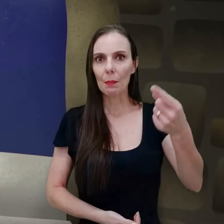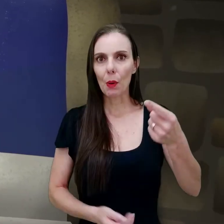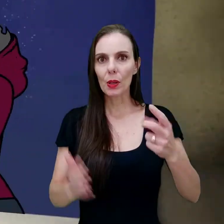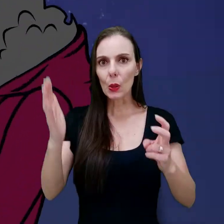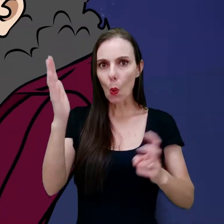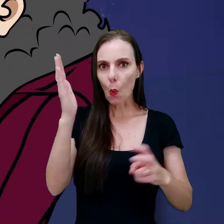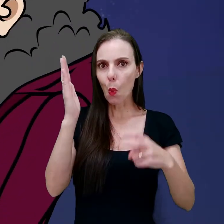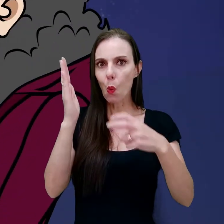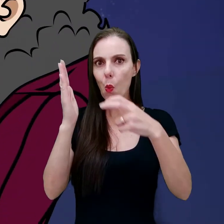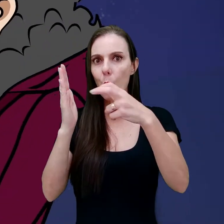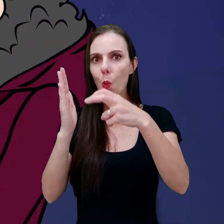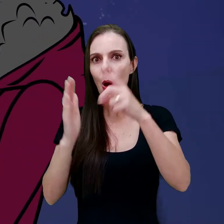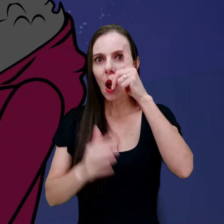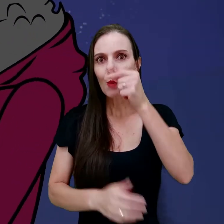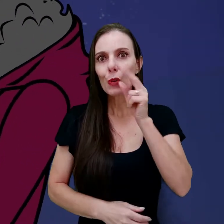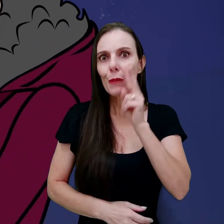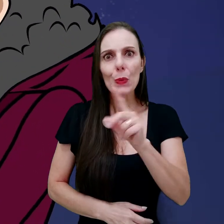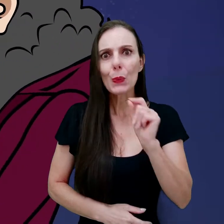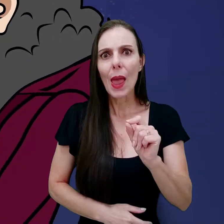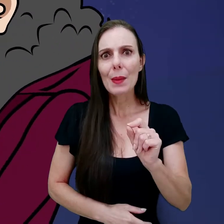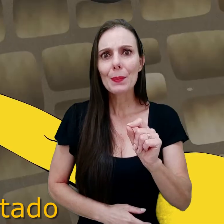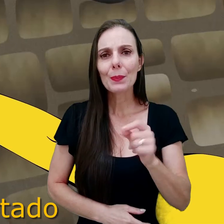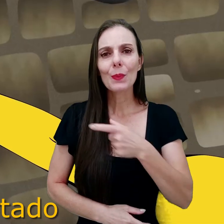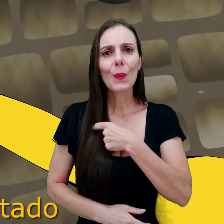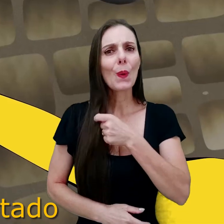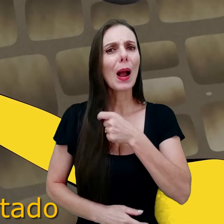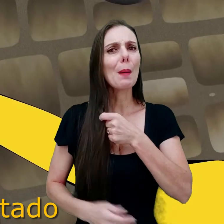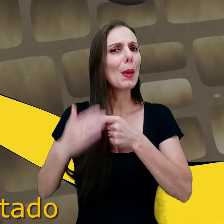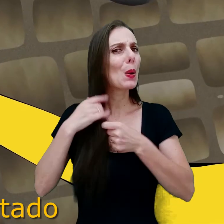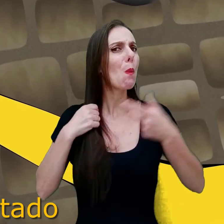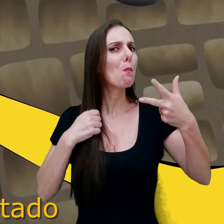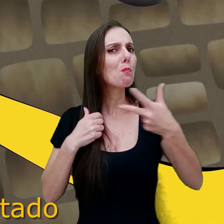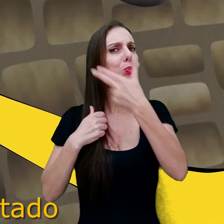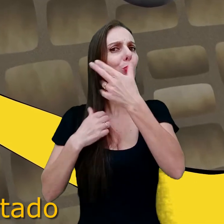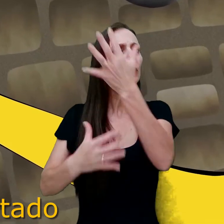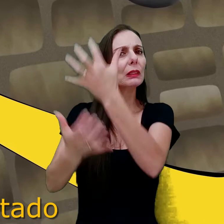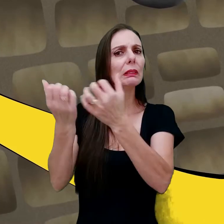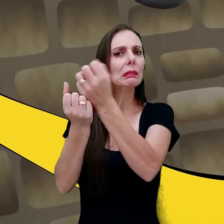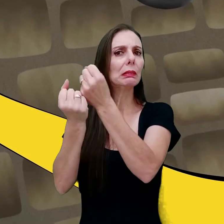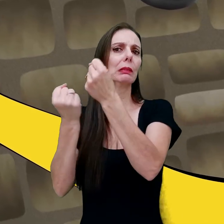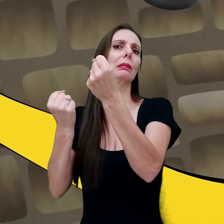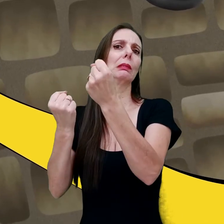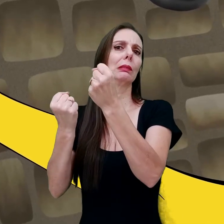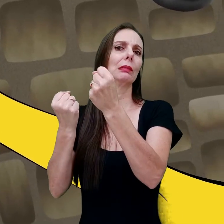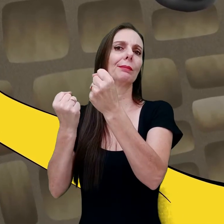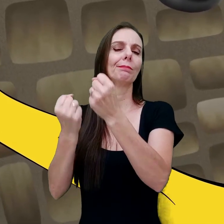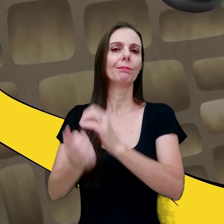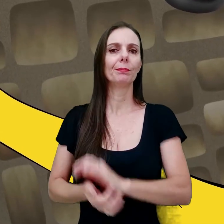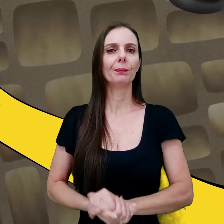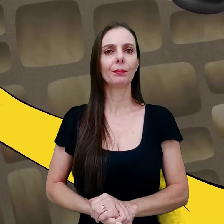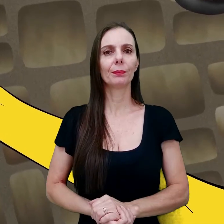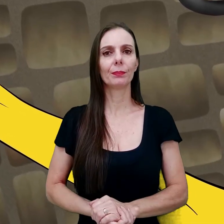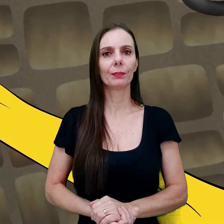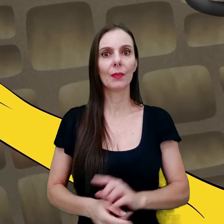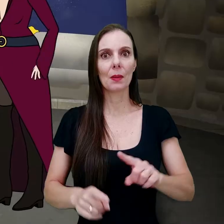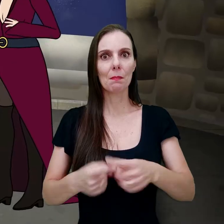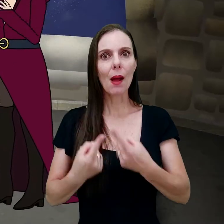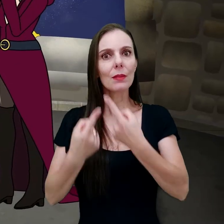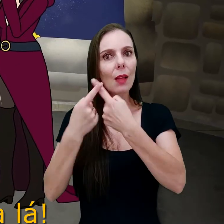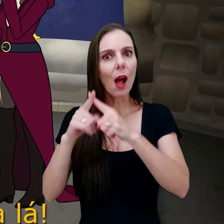Depois de subir na torre, olha o que ela vê. O cabelo de Rapunzel cortado e pendurado em um pedaço de